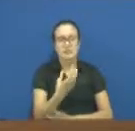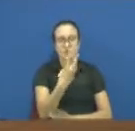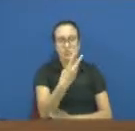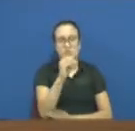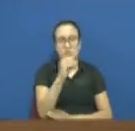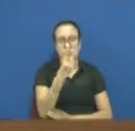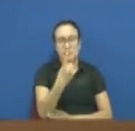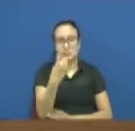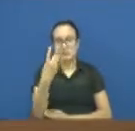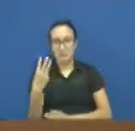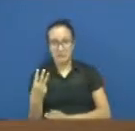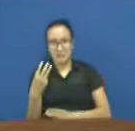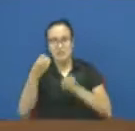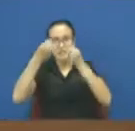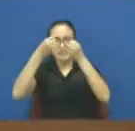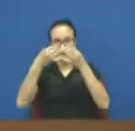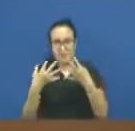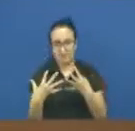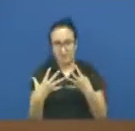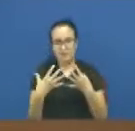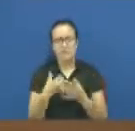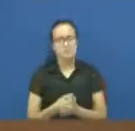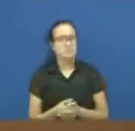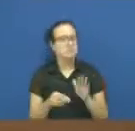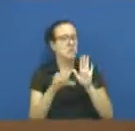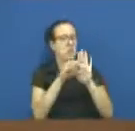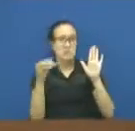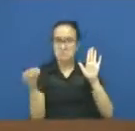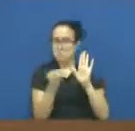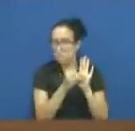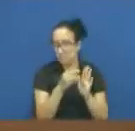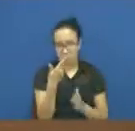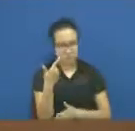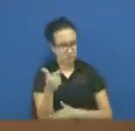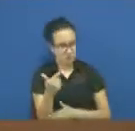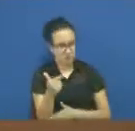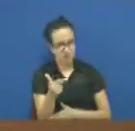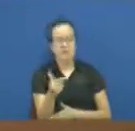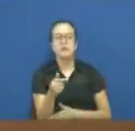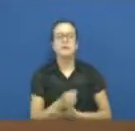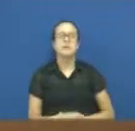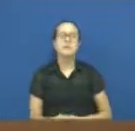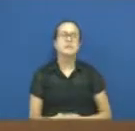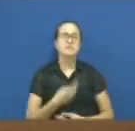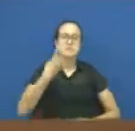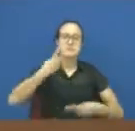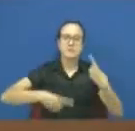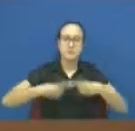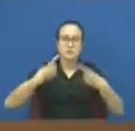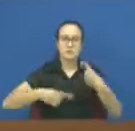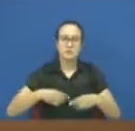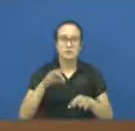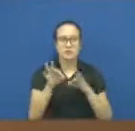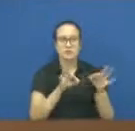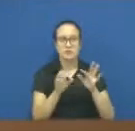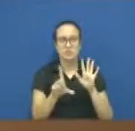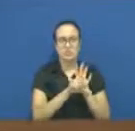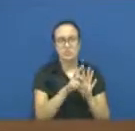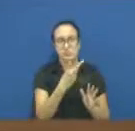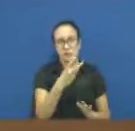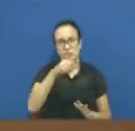O projeto não contém emendas e os pareceres das comissões são favoráveis. Está em discussão o projeto de